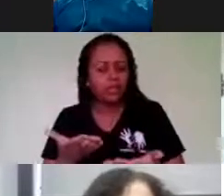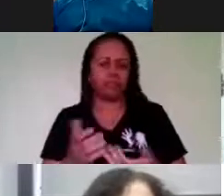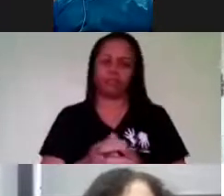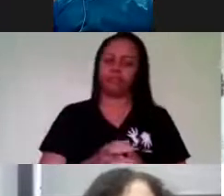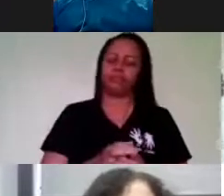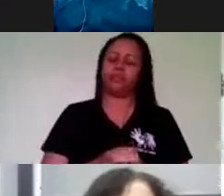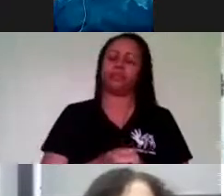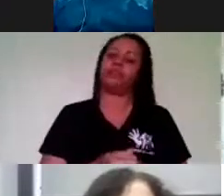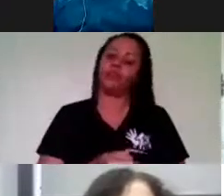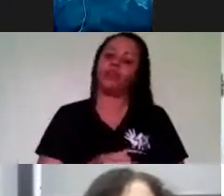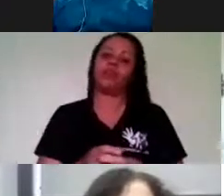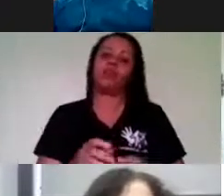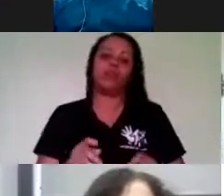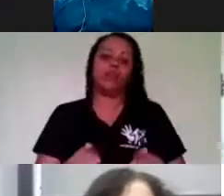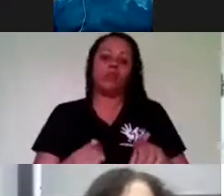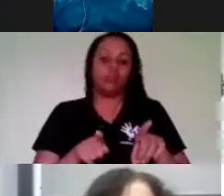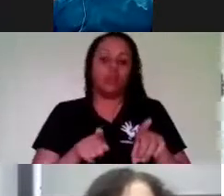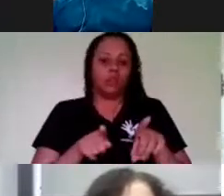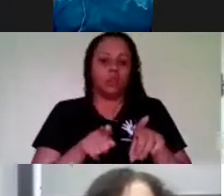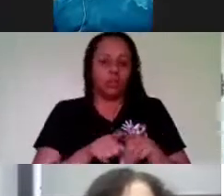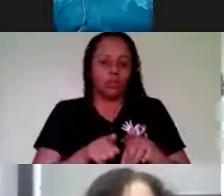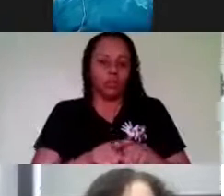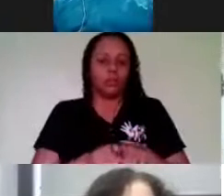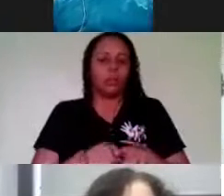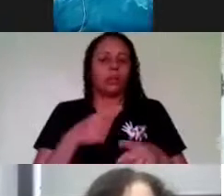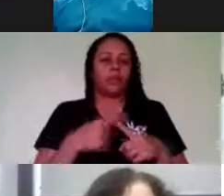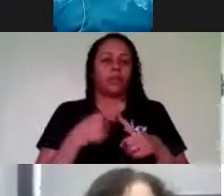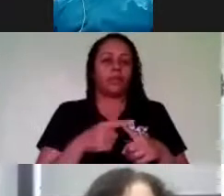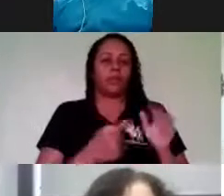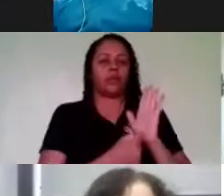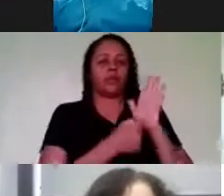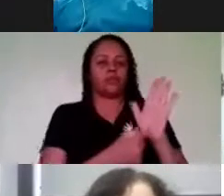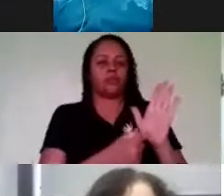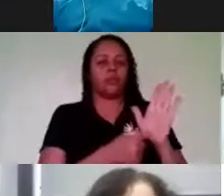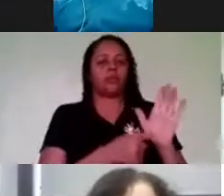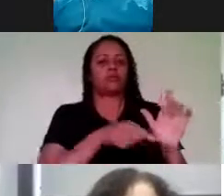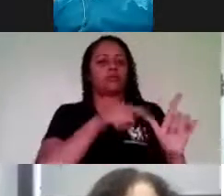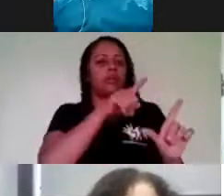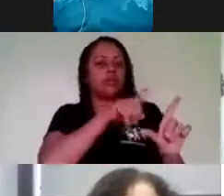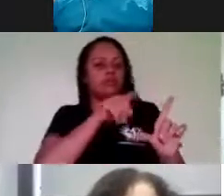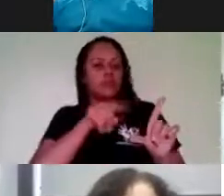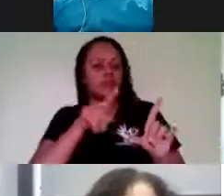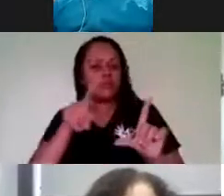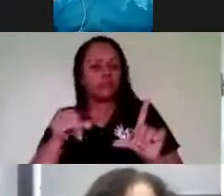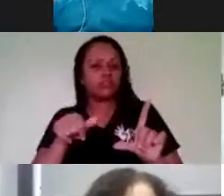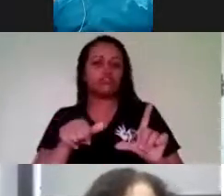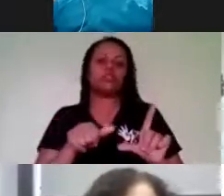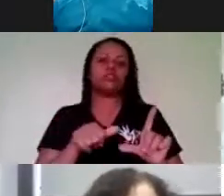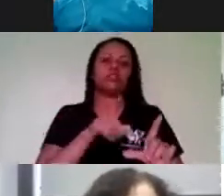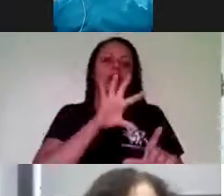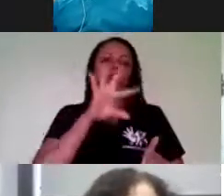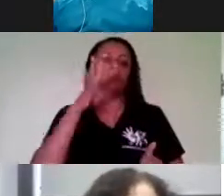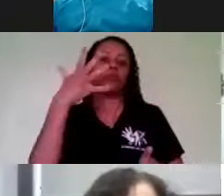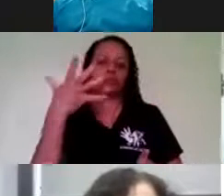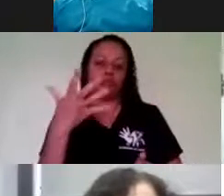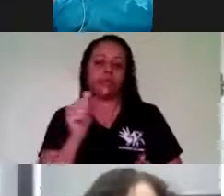mais, provavelmente, muito porque a estatística, a incidência de deficiência é muito grande. Então, numa empresa com